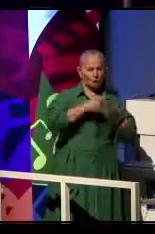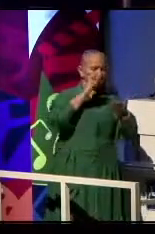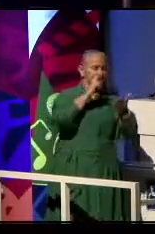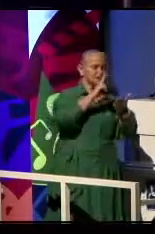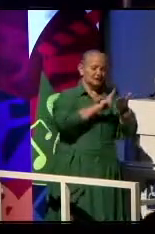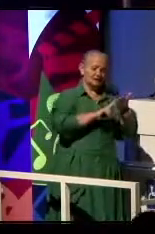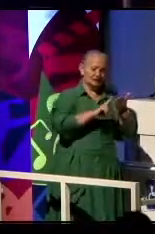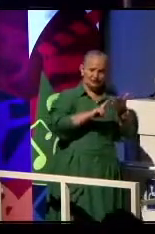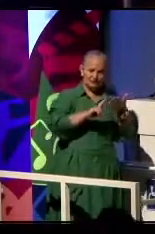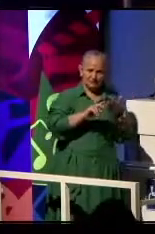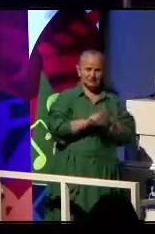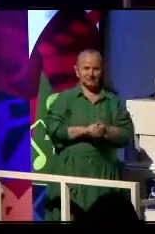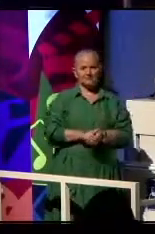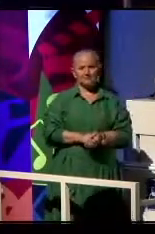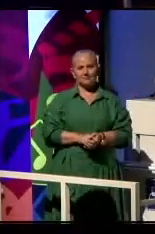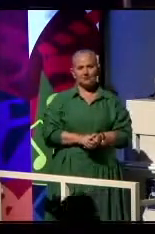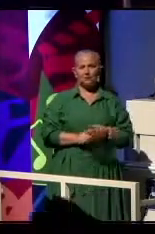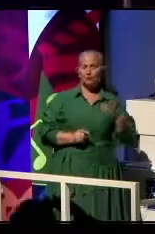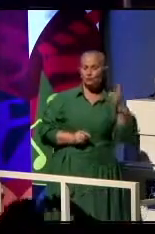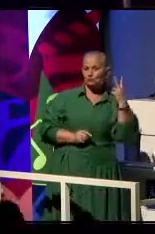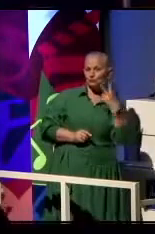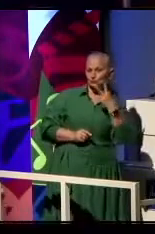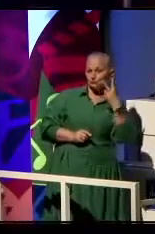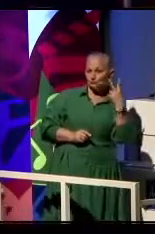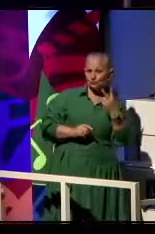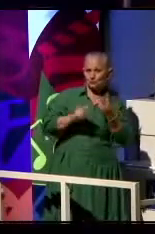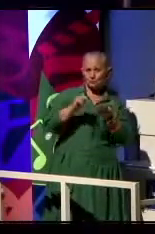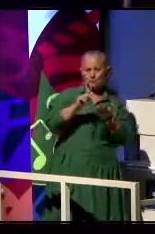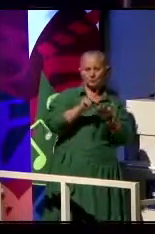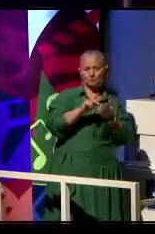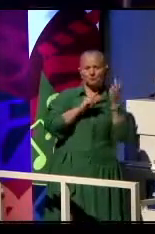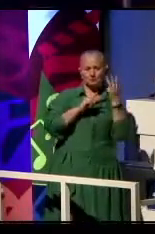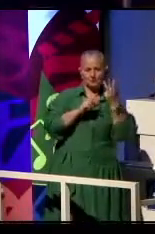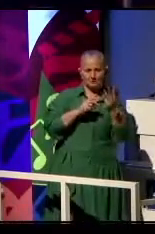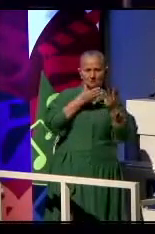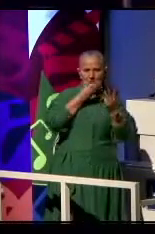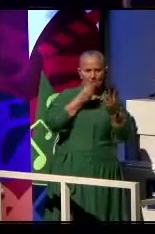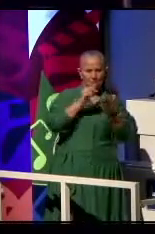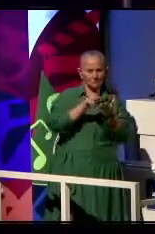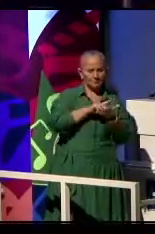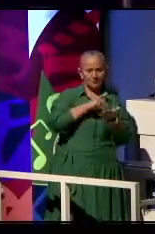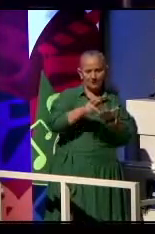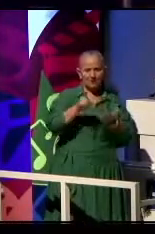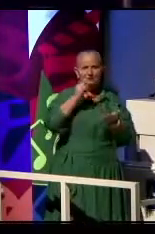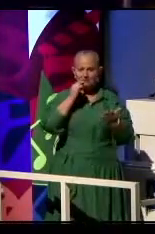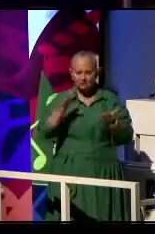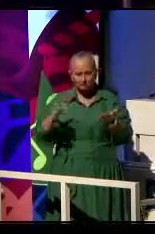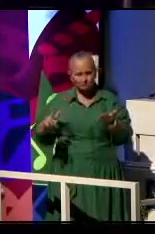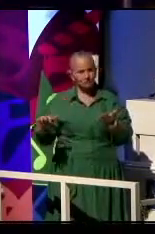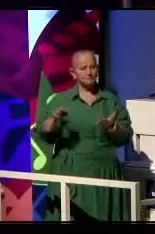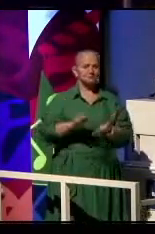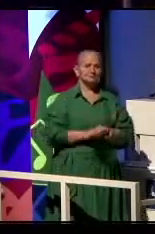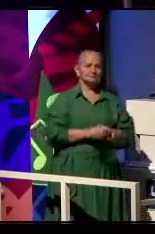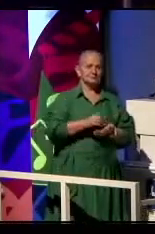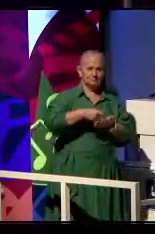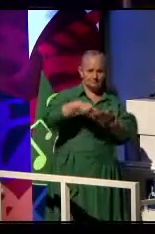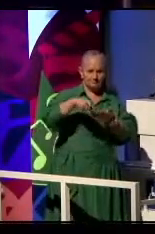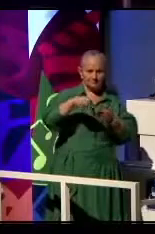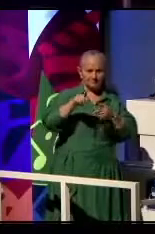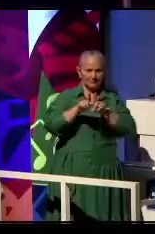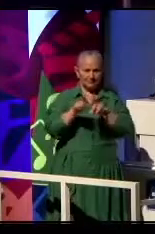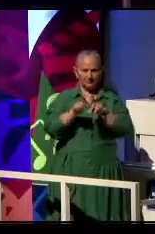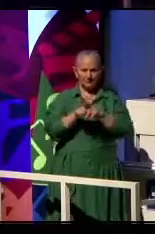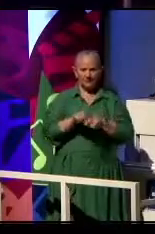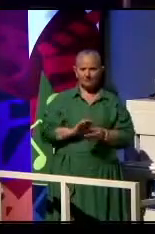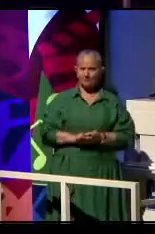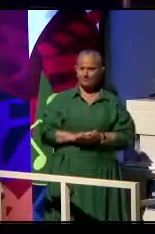Fernando Brandt, Márcio Borges, Ronaldo Bastos. A figura central, que é o nosso Milton